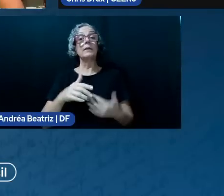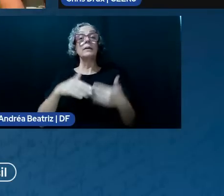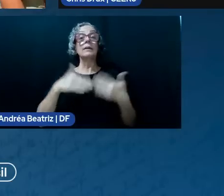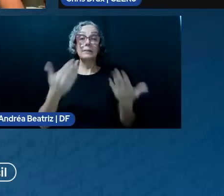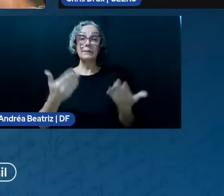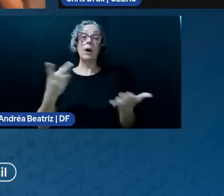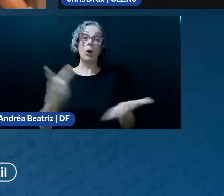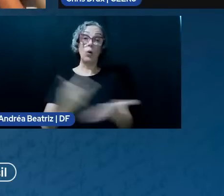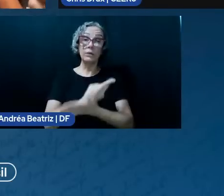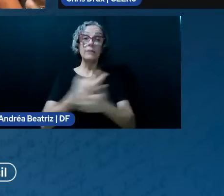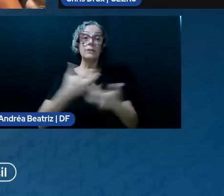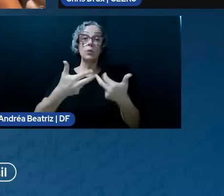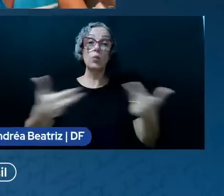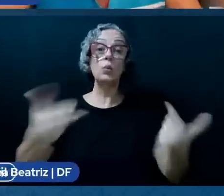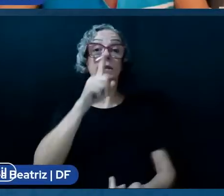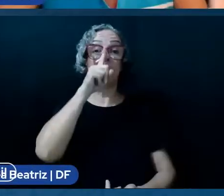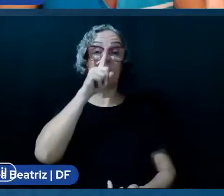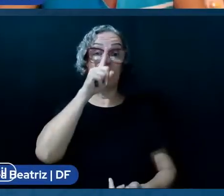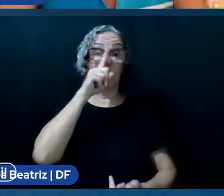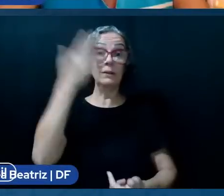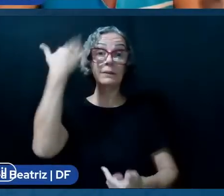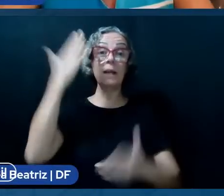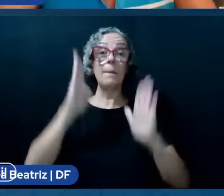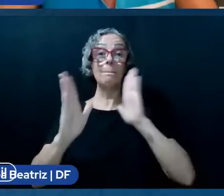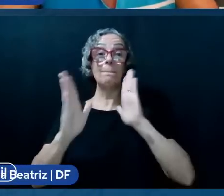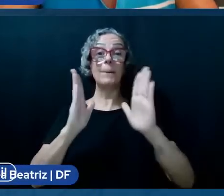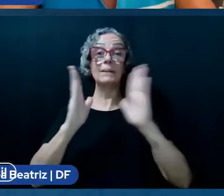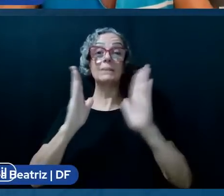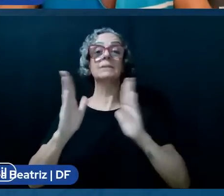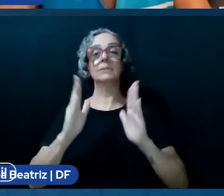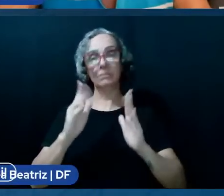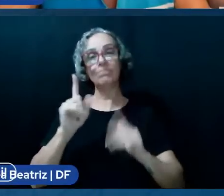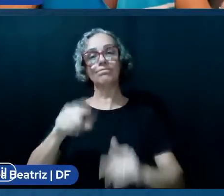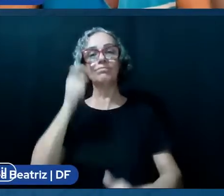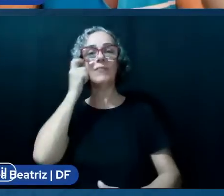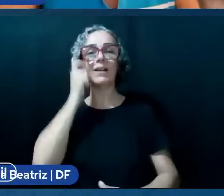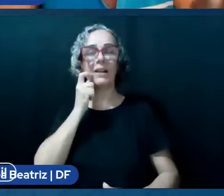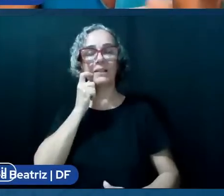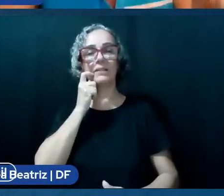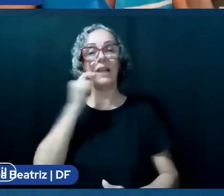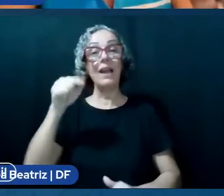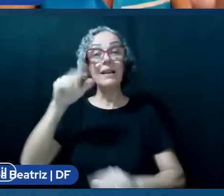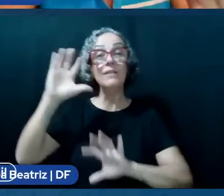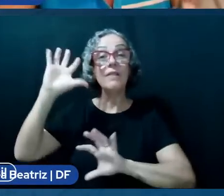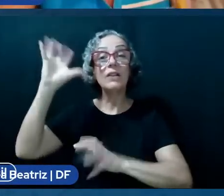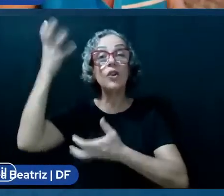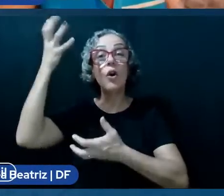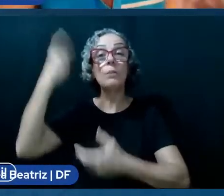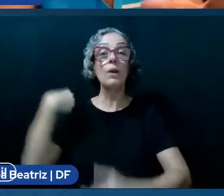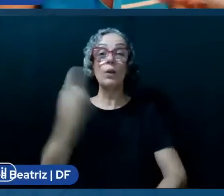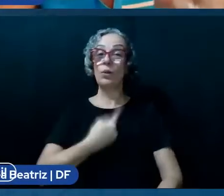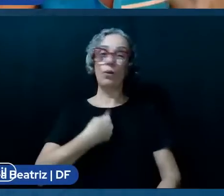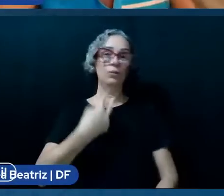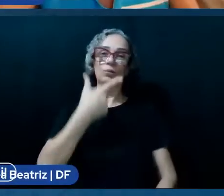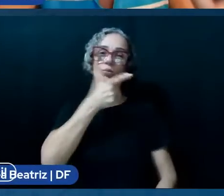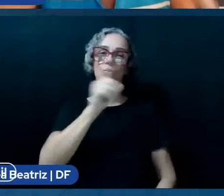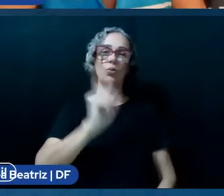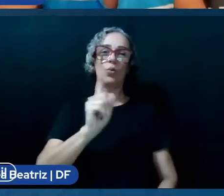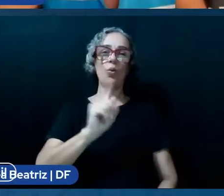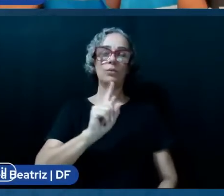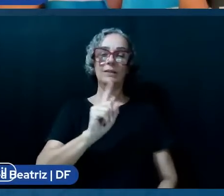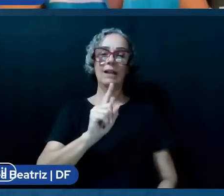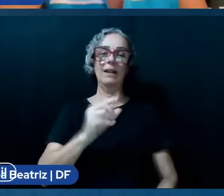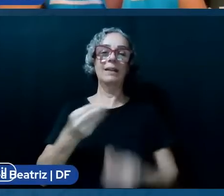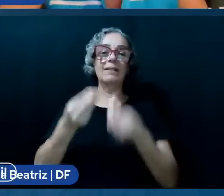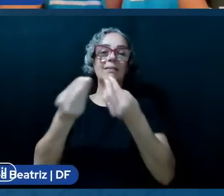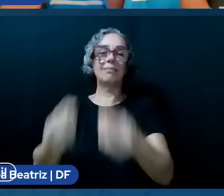não podemos atribuir a esses fenômenos uma utilidade, mas sim é uma questão do perigo que